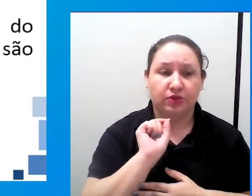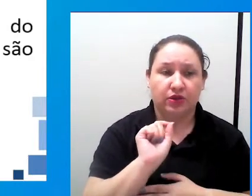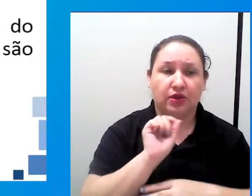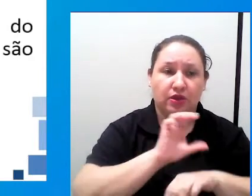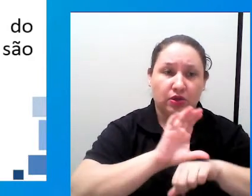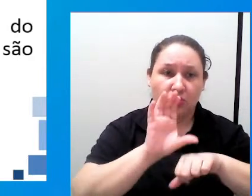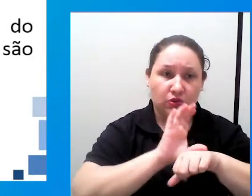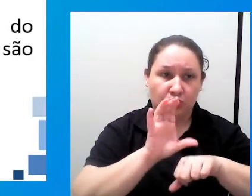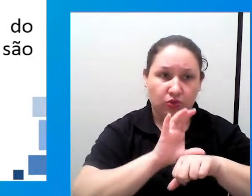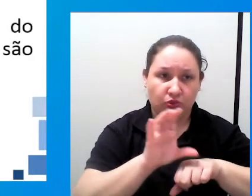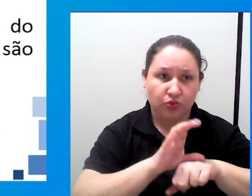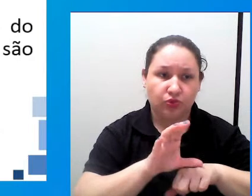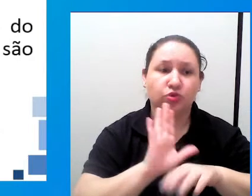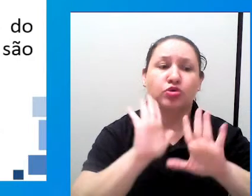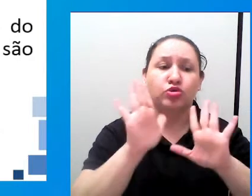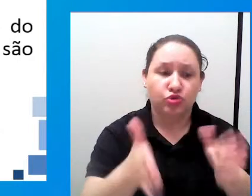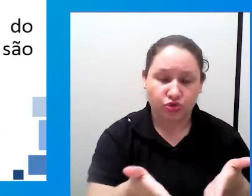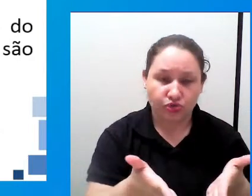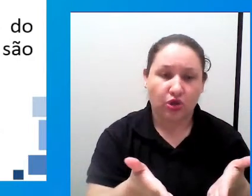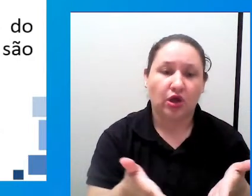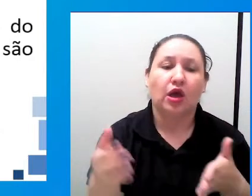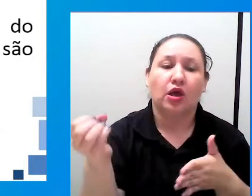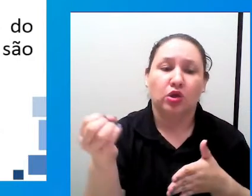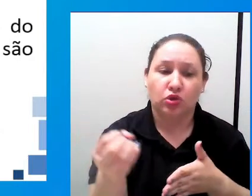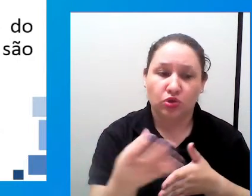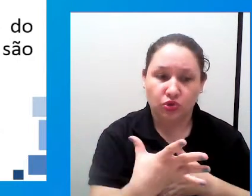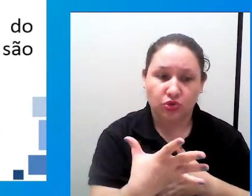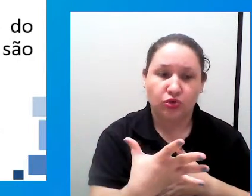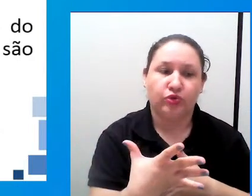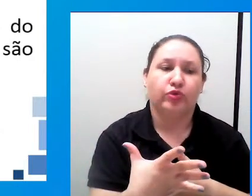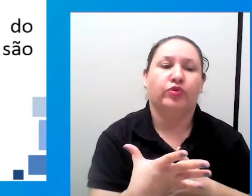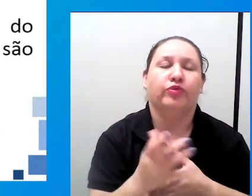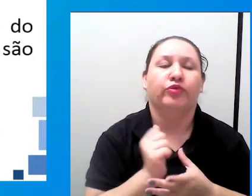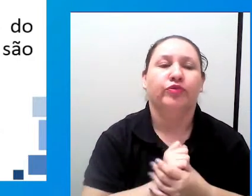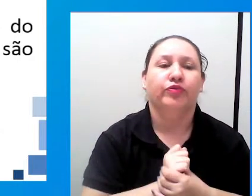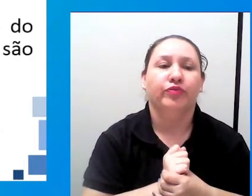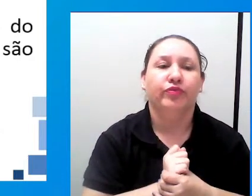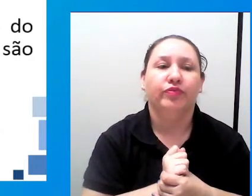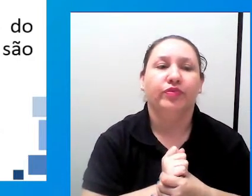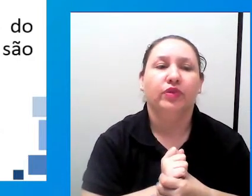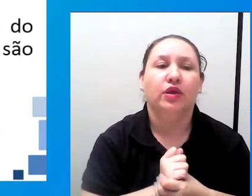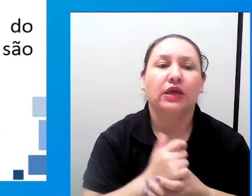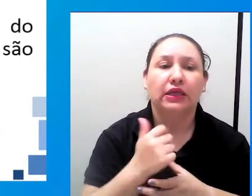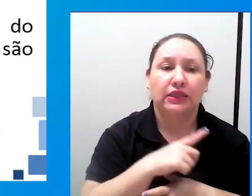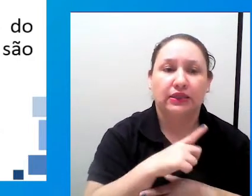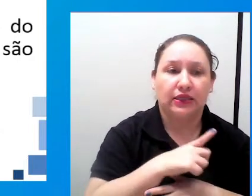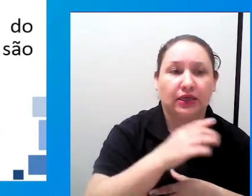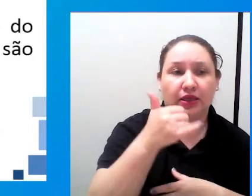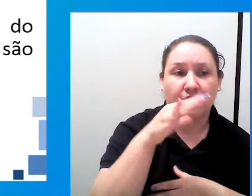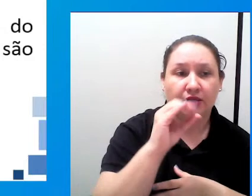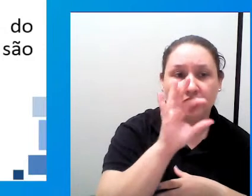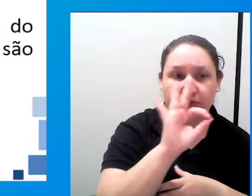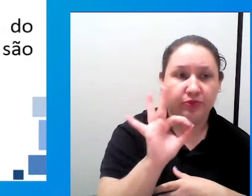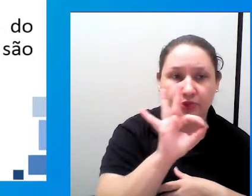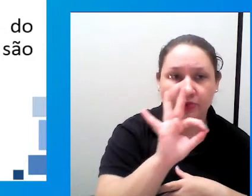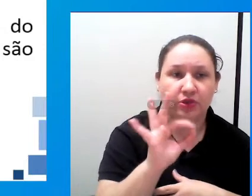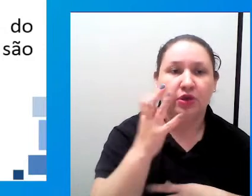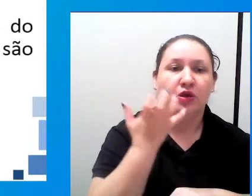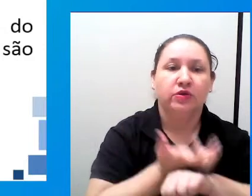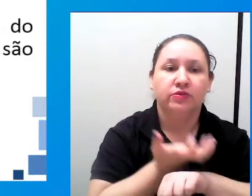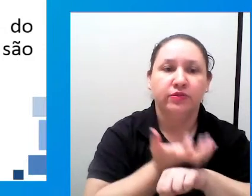atualizar o PPC na última edição, para justamente curricularizar a extensão dentro do